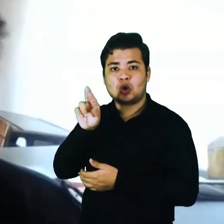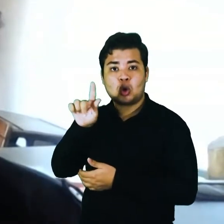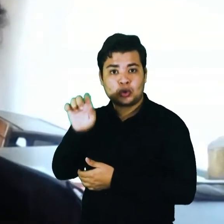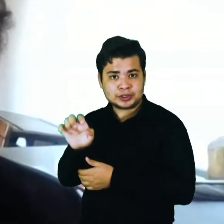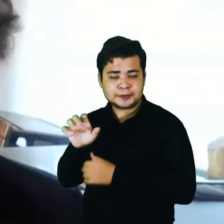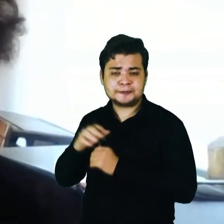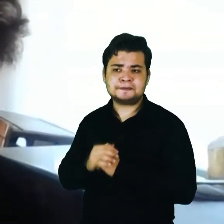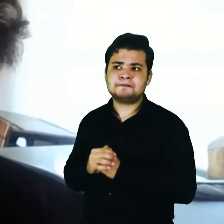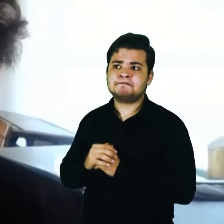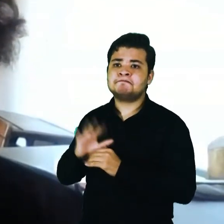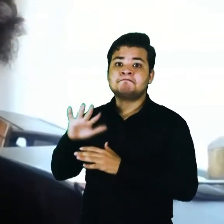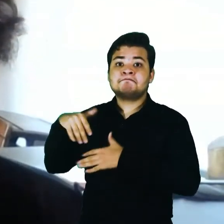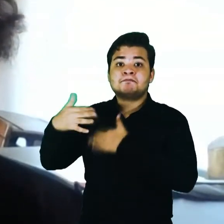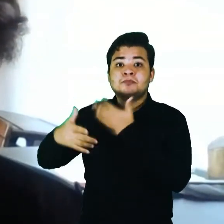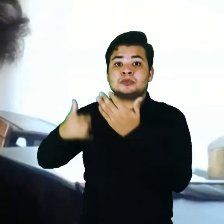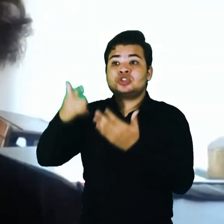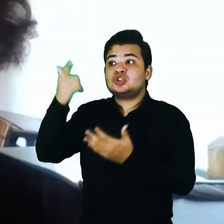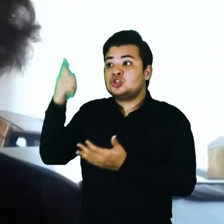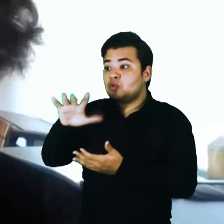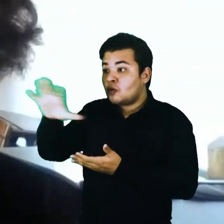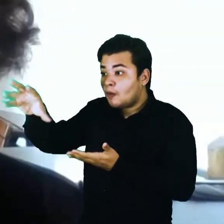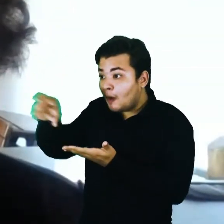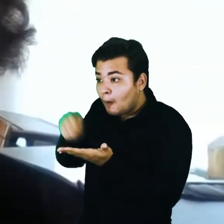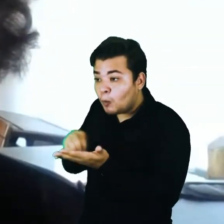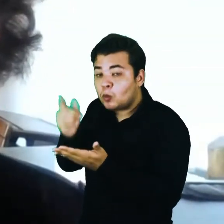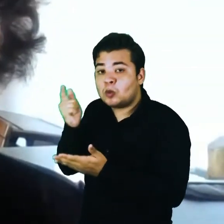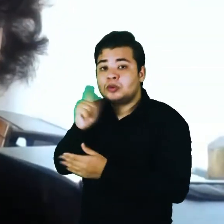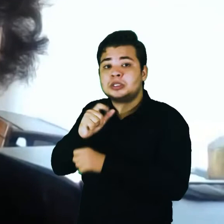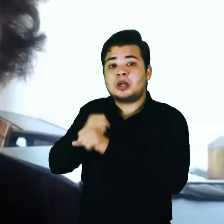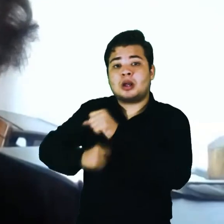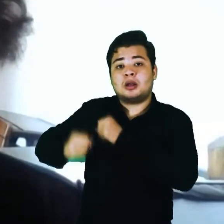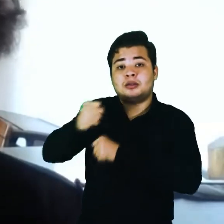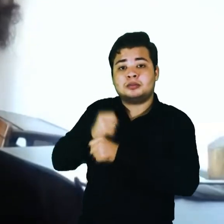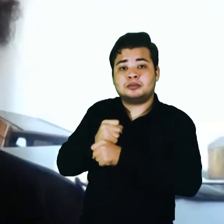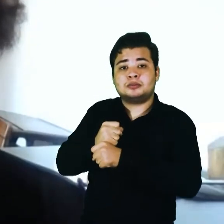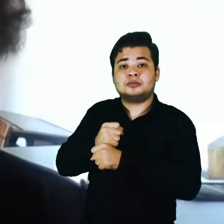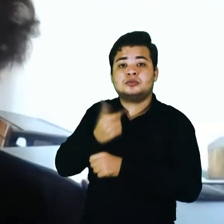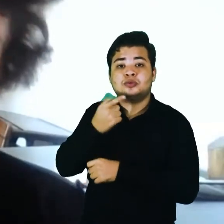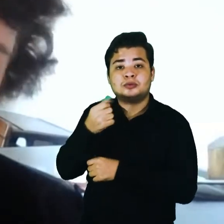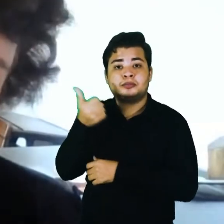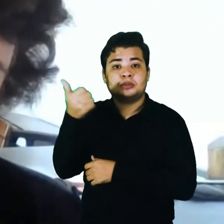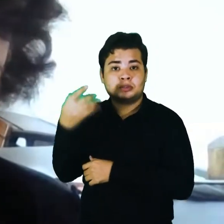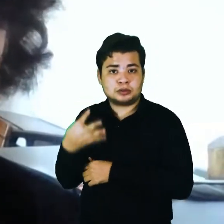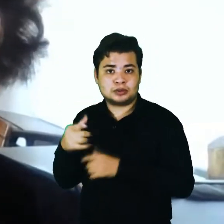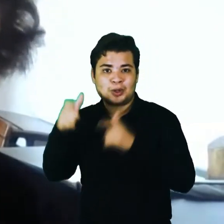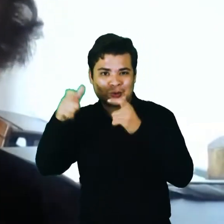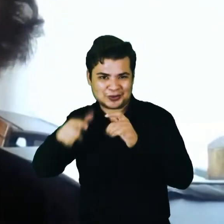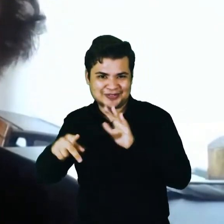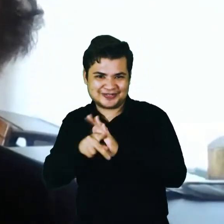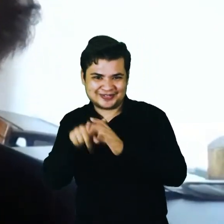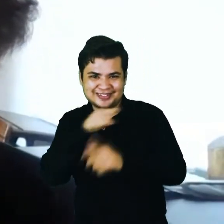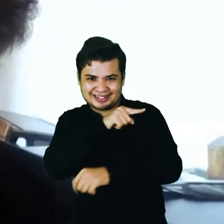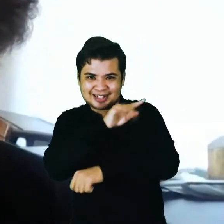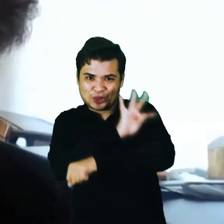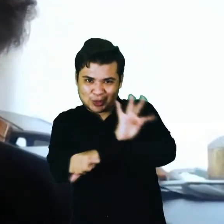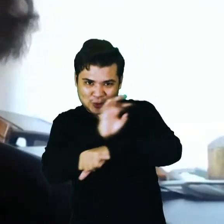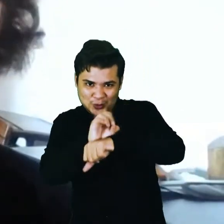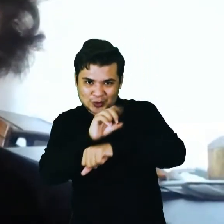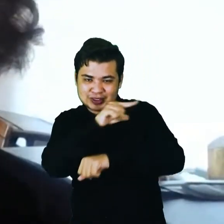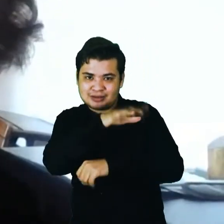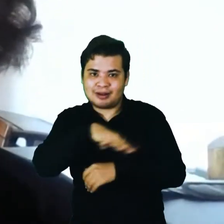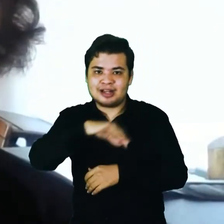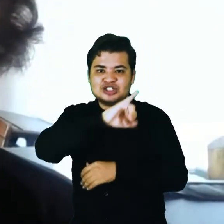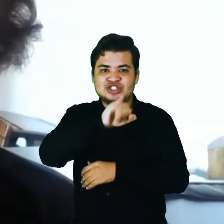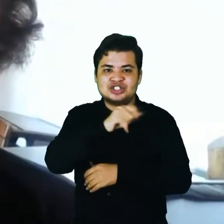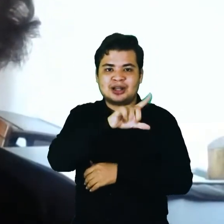ser recoletada em 2014. Ela é da região do Jalapão, aí já é Tocantins, né? Mas